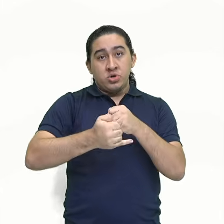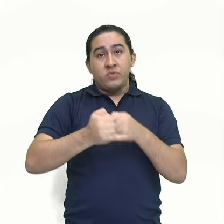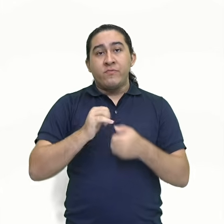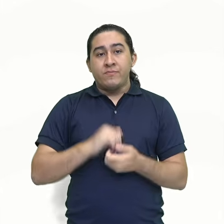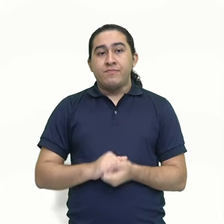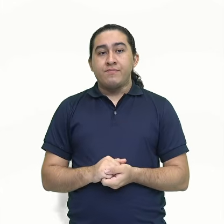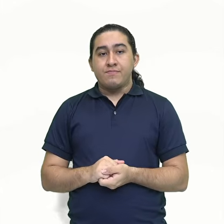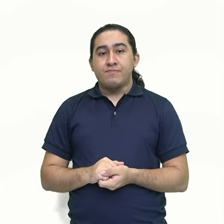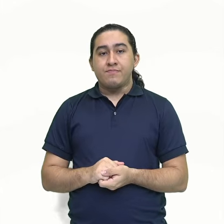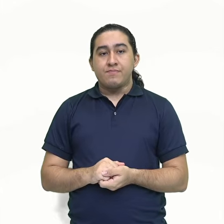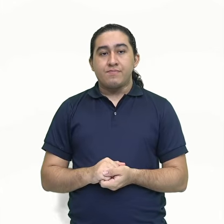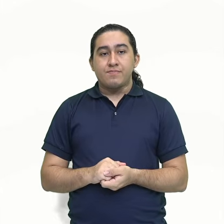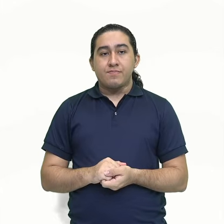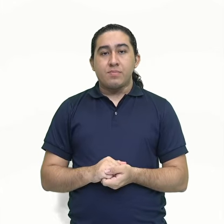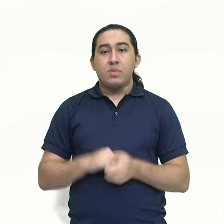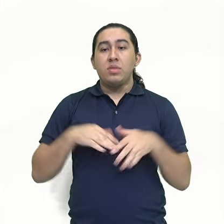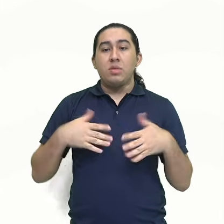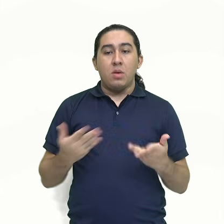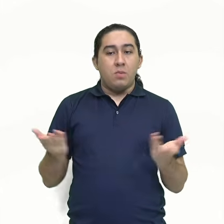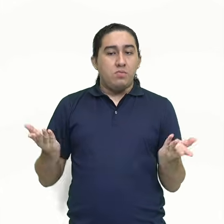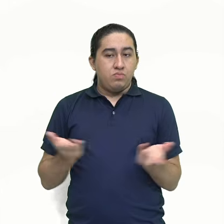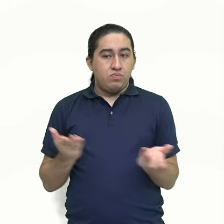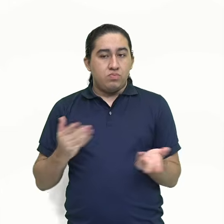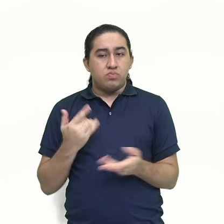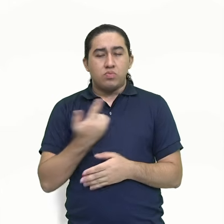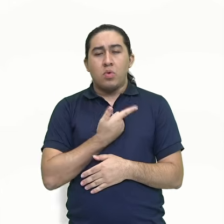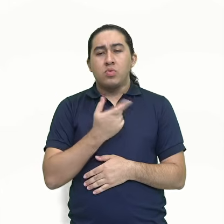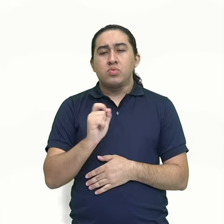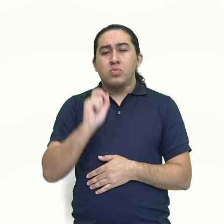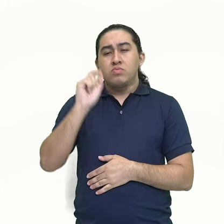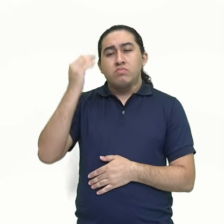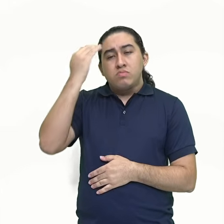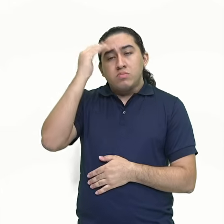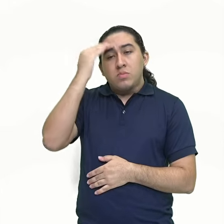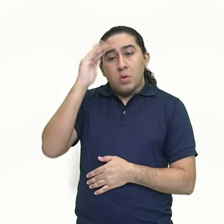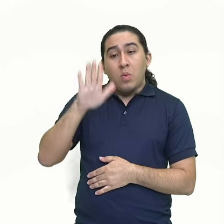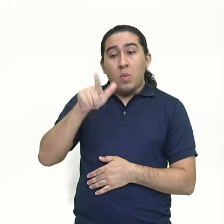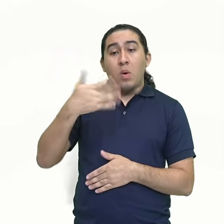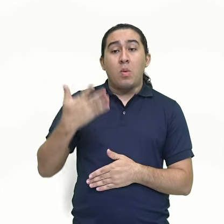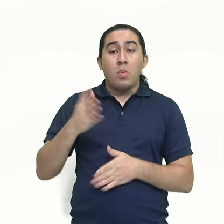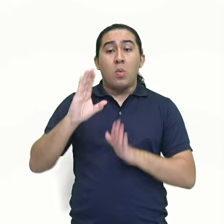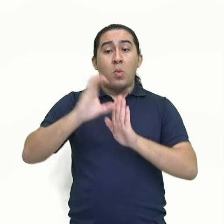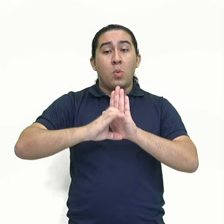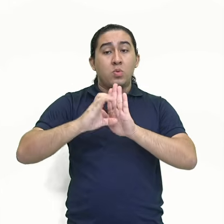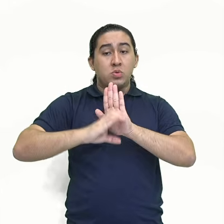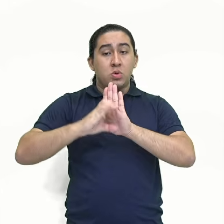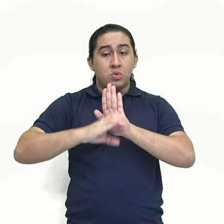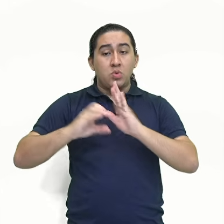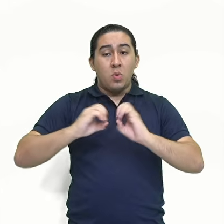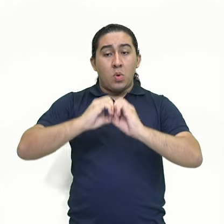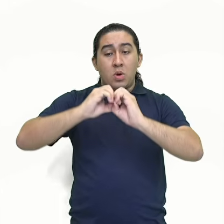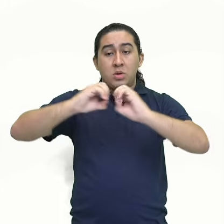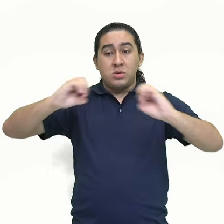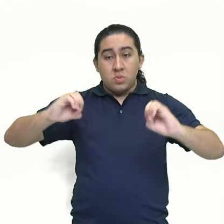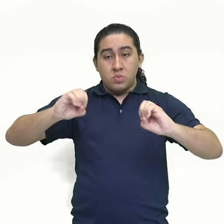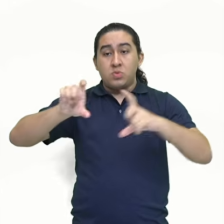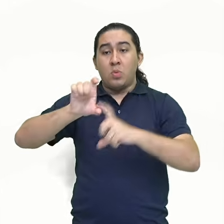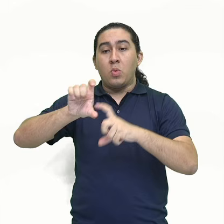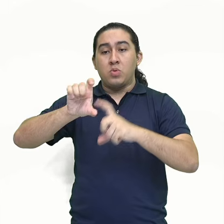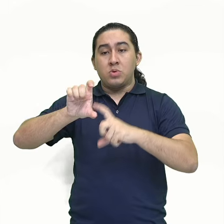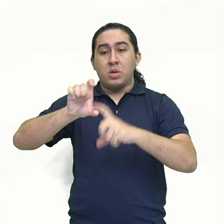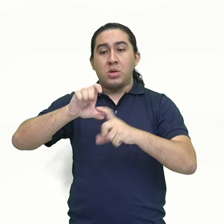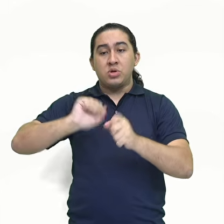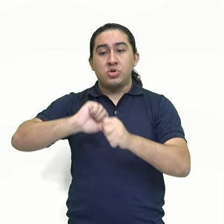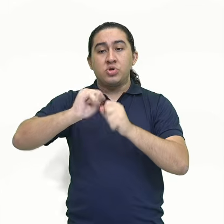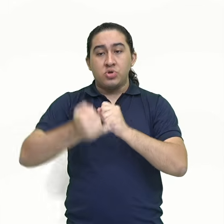adjetivo. Então, agora a gente vai, né, verificar o conceito de oração subordinada